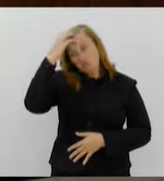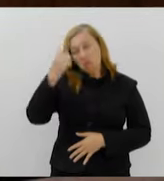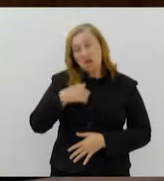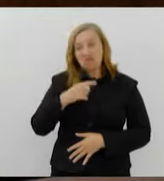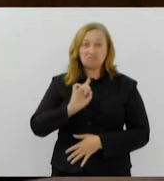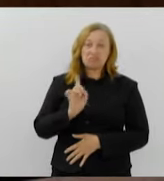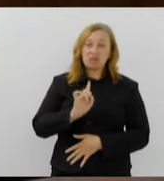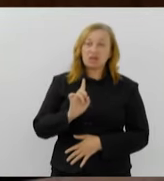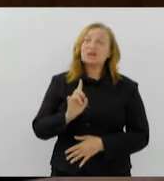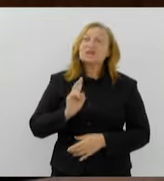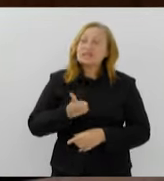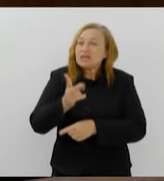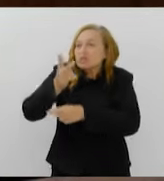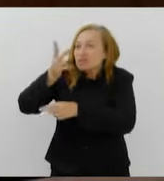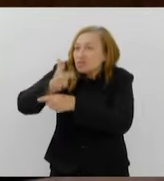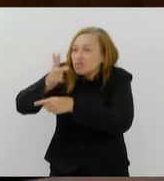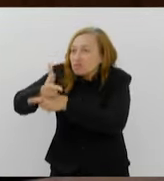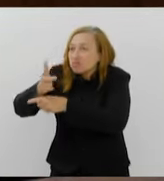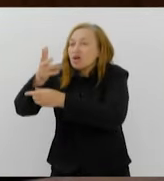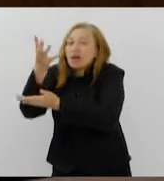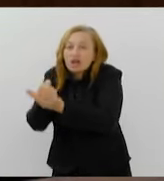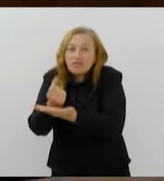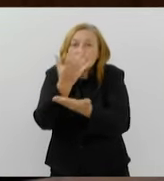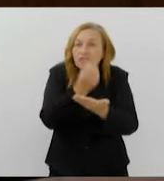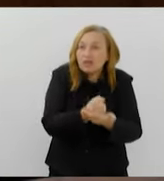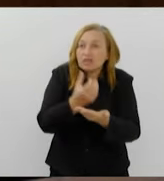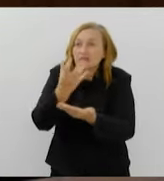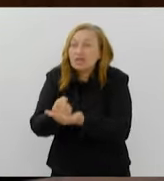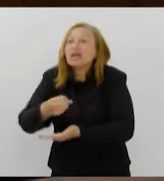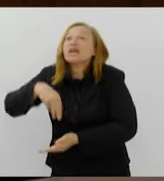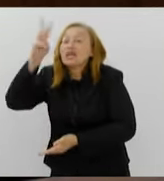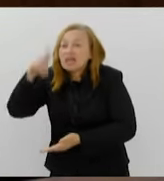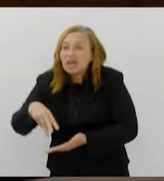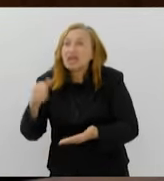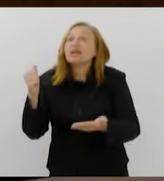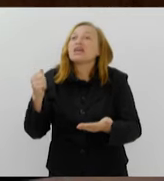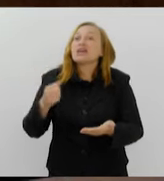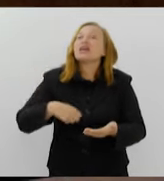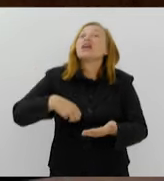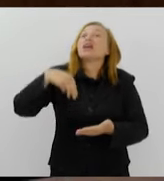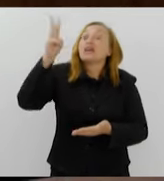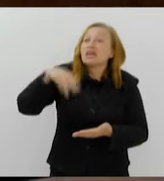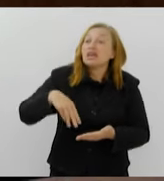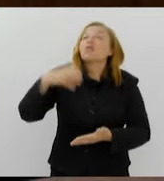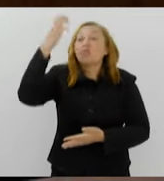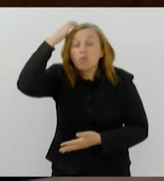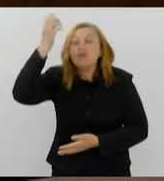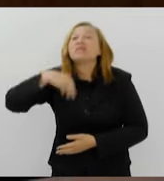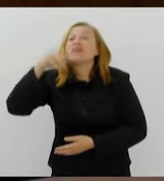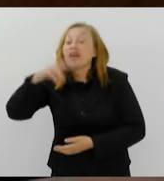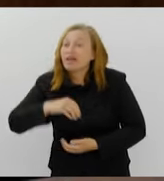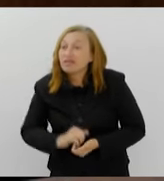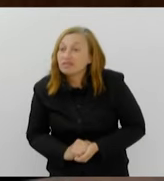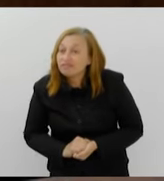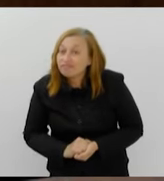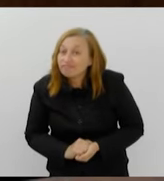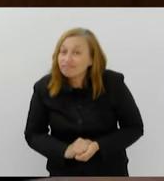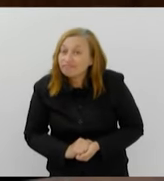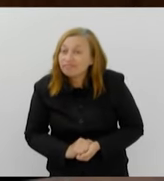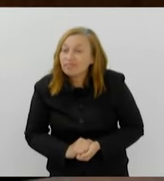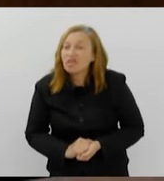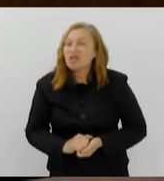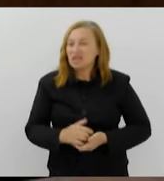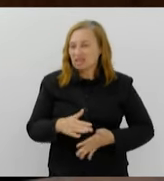três quatro gravando um de um lado outro do outro agora quem é que paga essa conta e o que